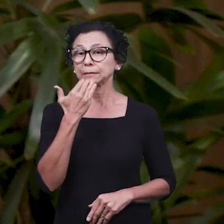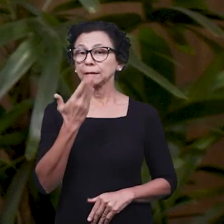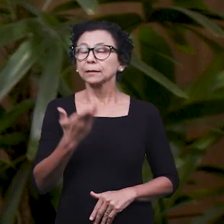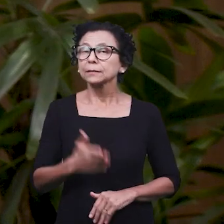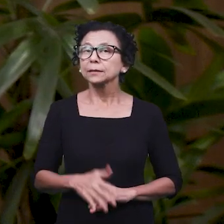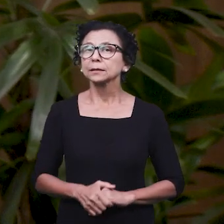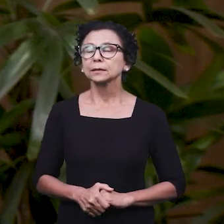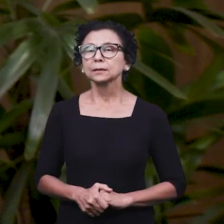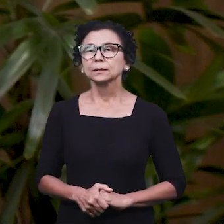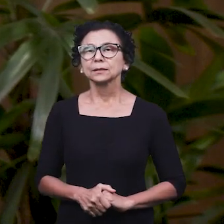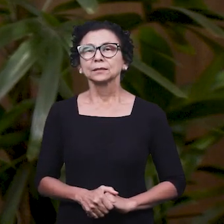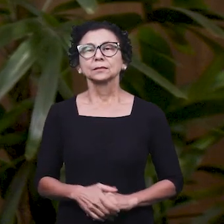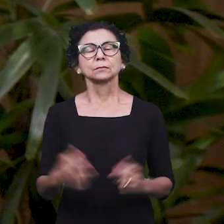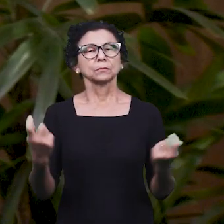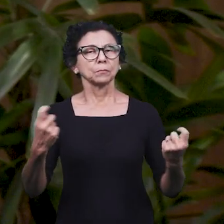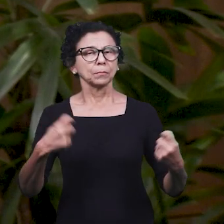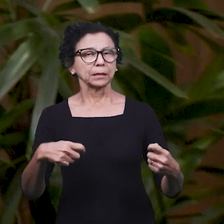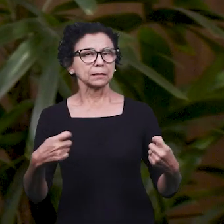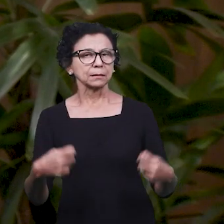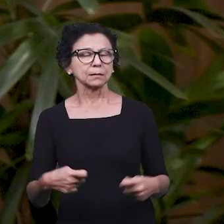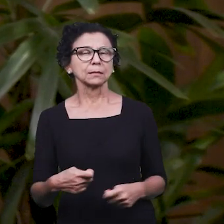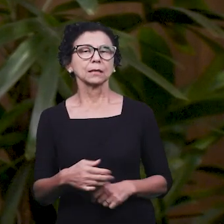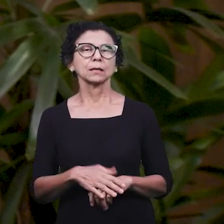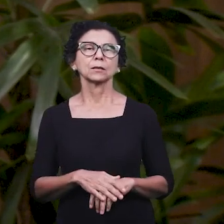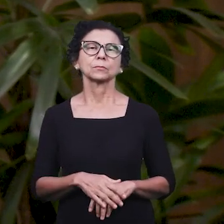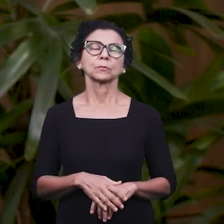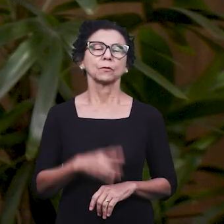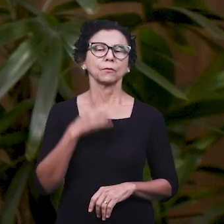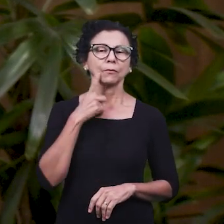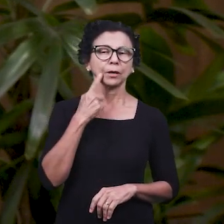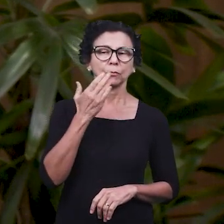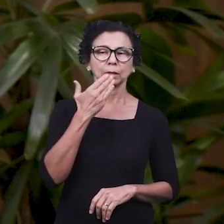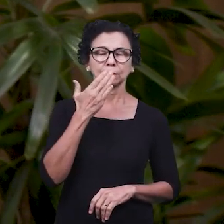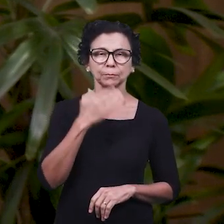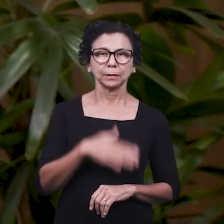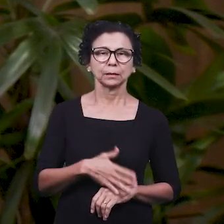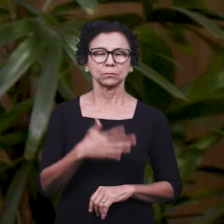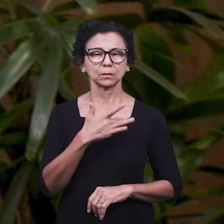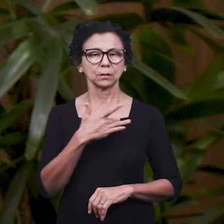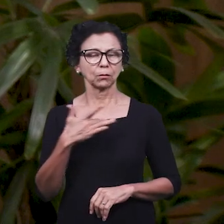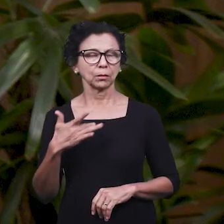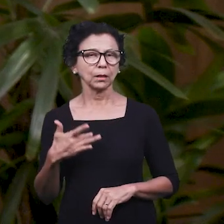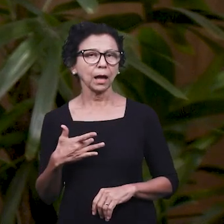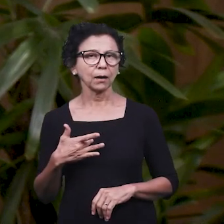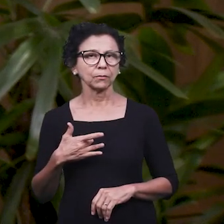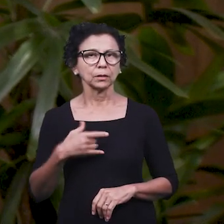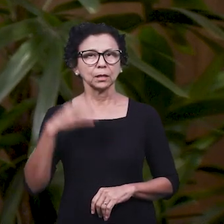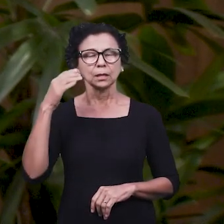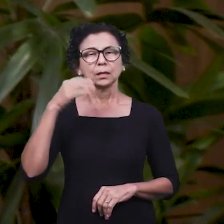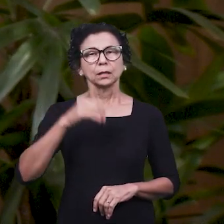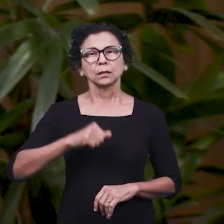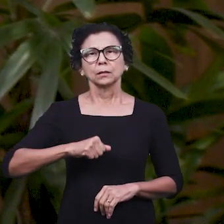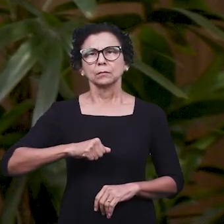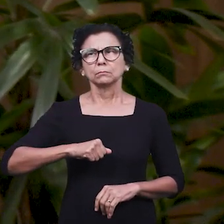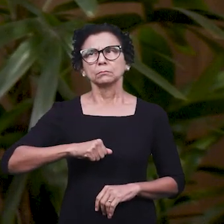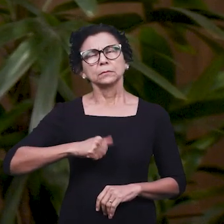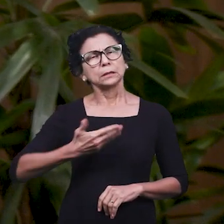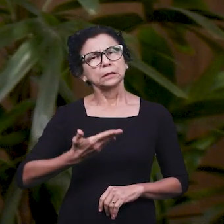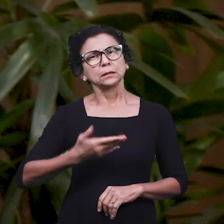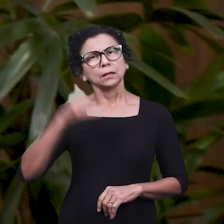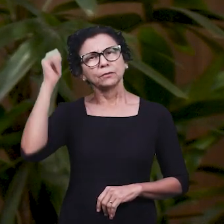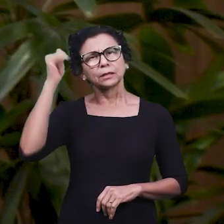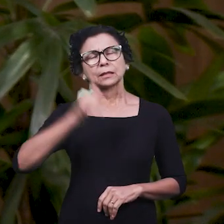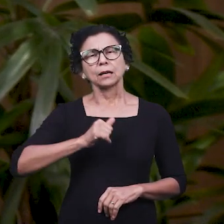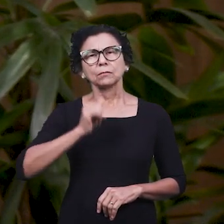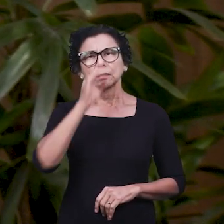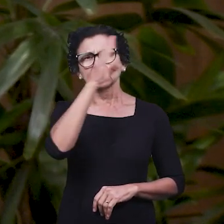alimentar. Então, nós precisamos sempre buscar uma alimentação equilibrada e sem excesso. Com isso, nós